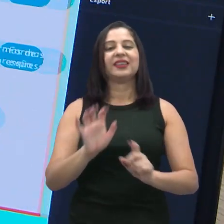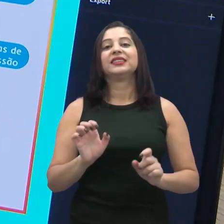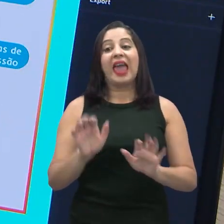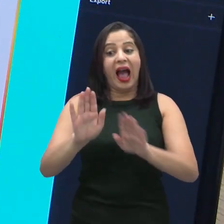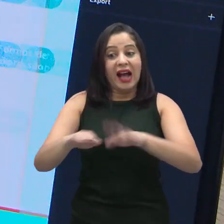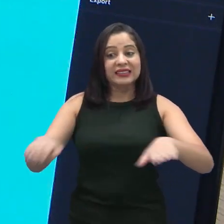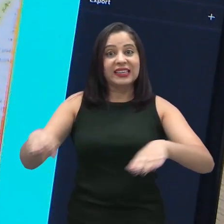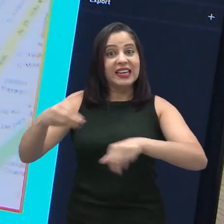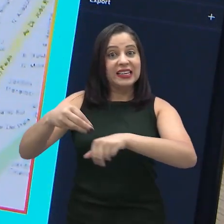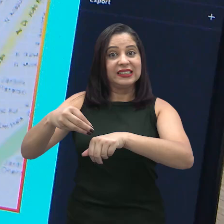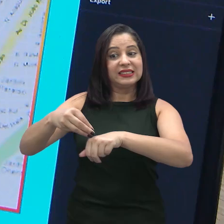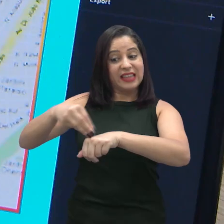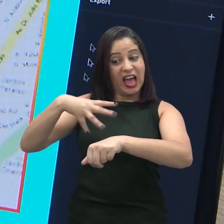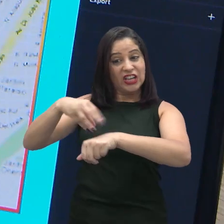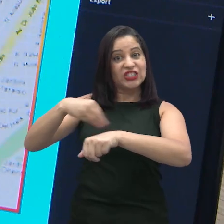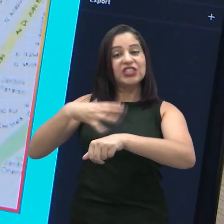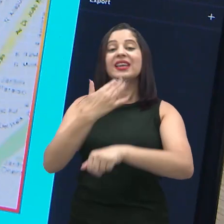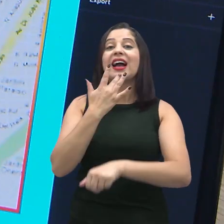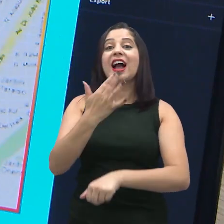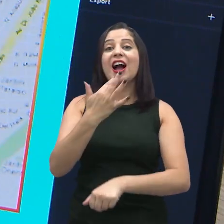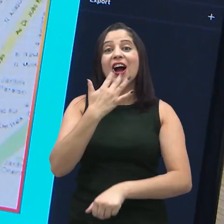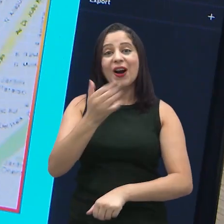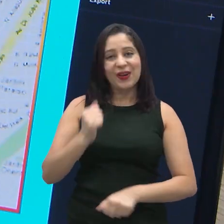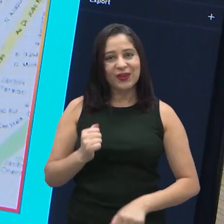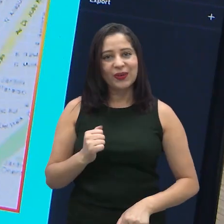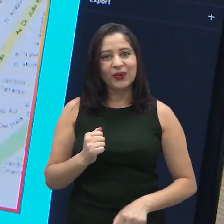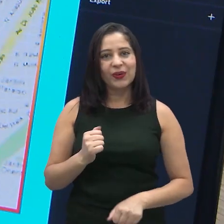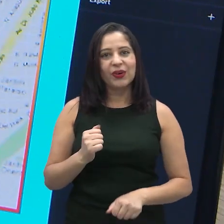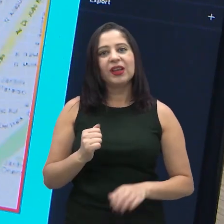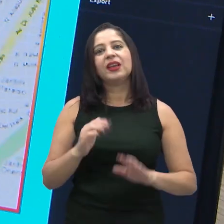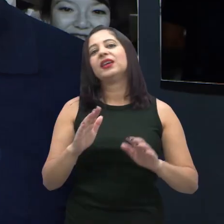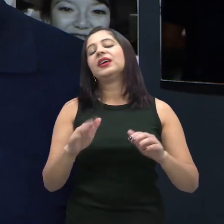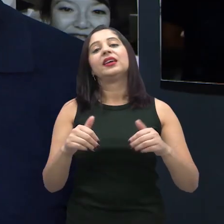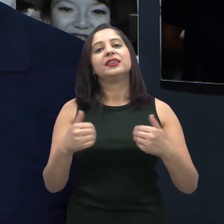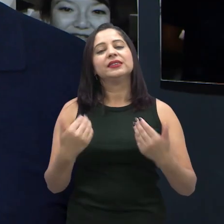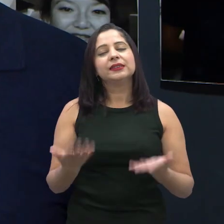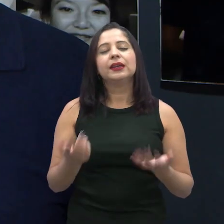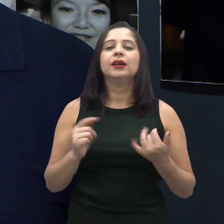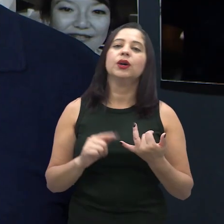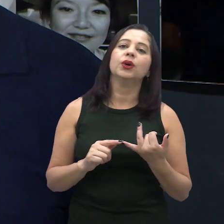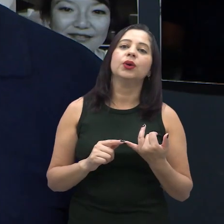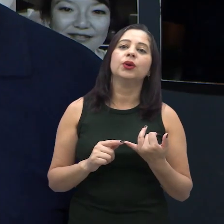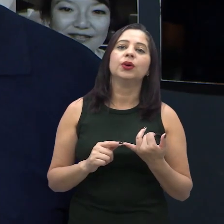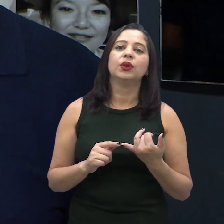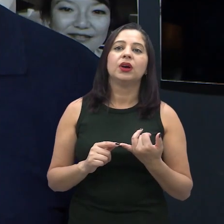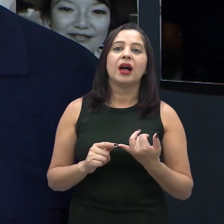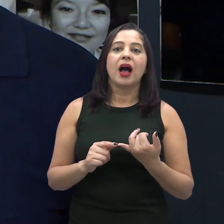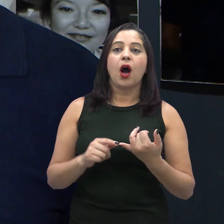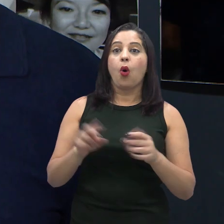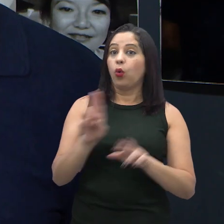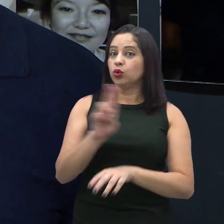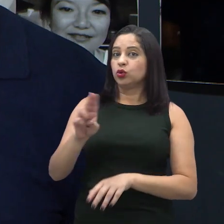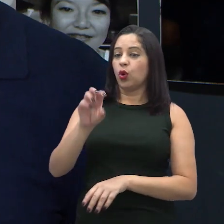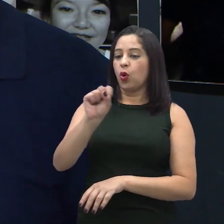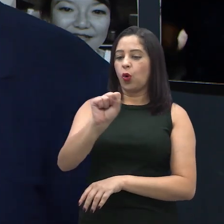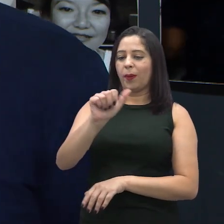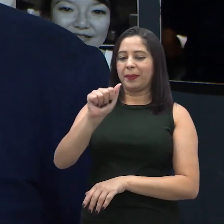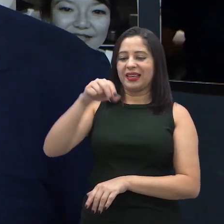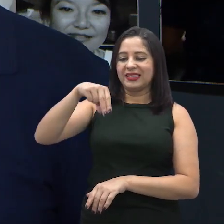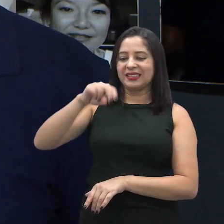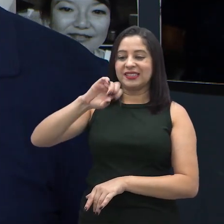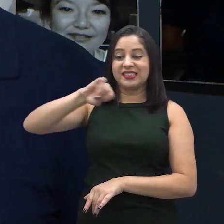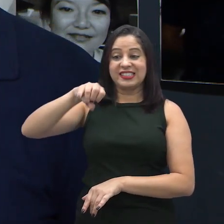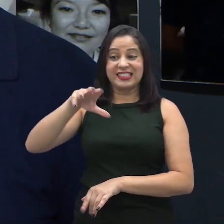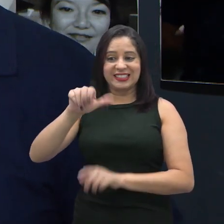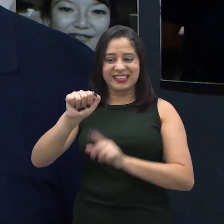cores para dentro do aplicativo. Então, a ideia da paleta de cores foi vinda deles, o Nossa Sanja, que é uma expressão que é utilizada